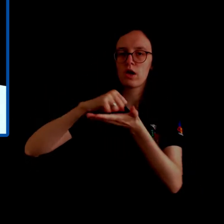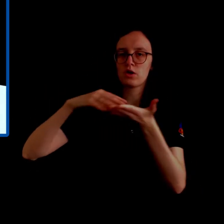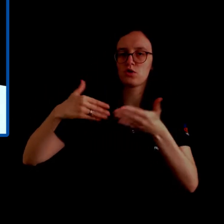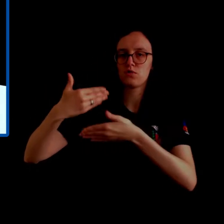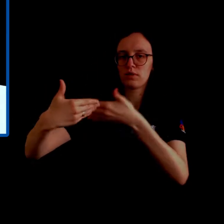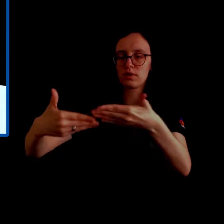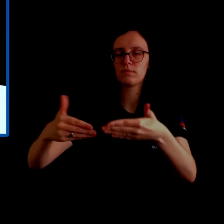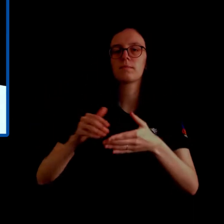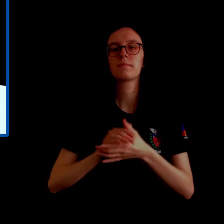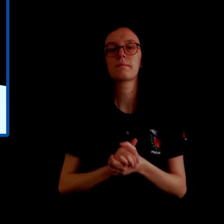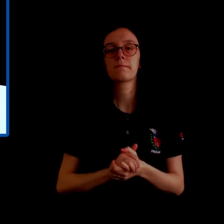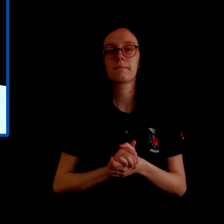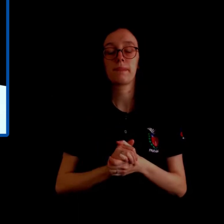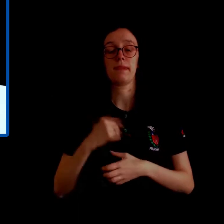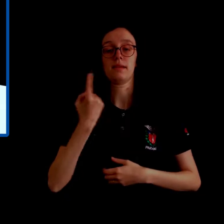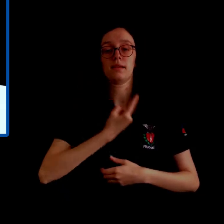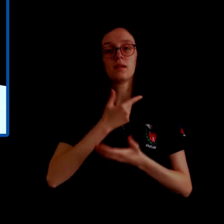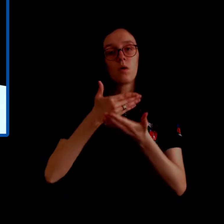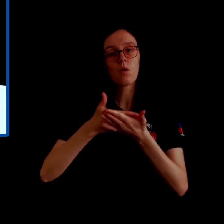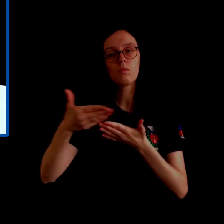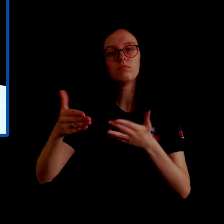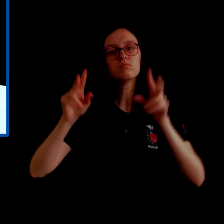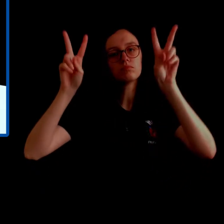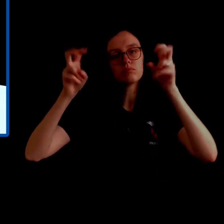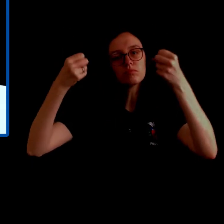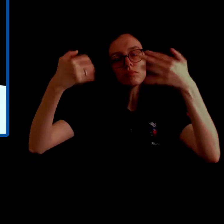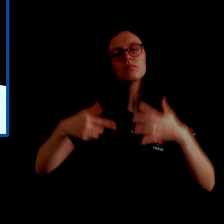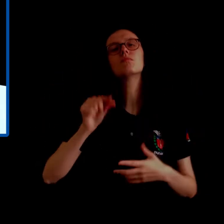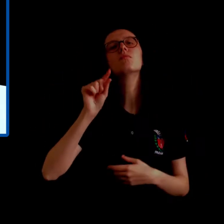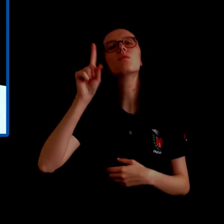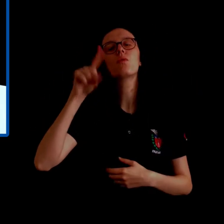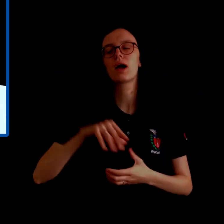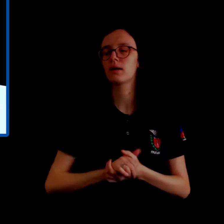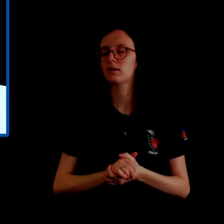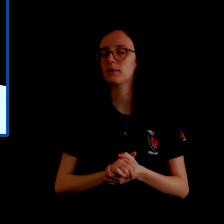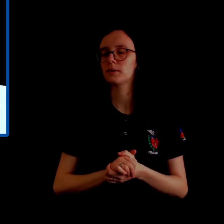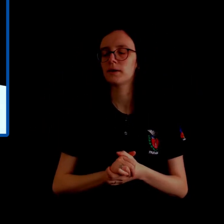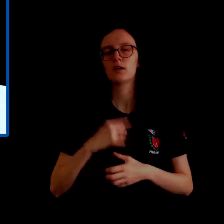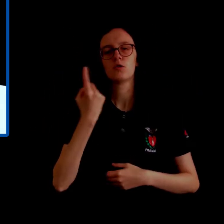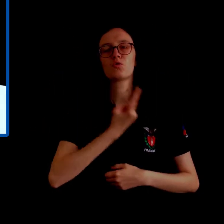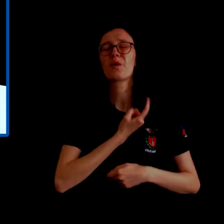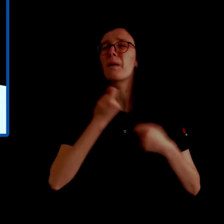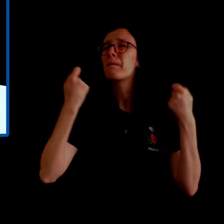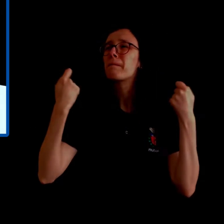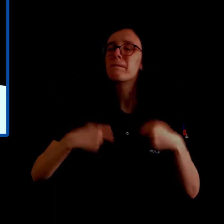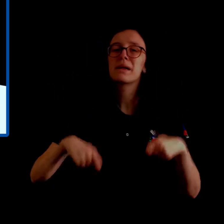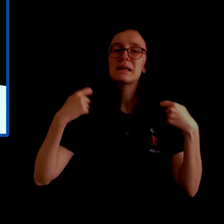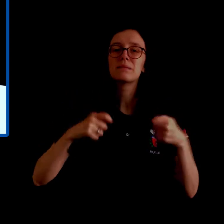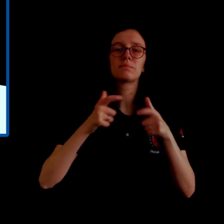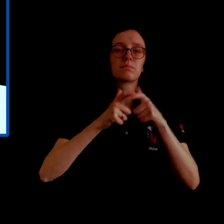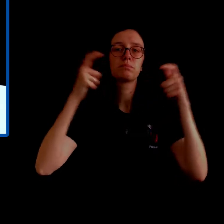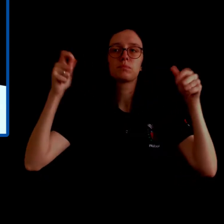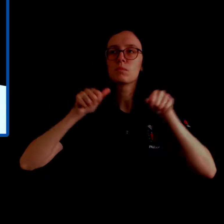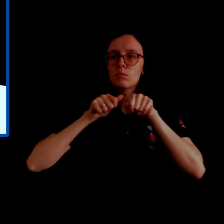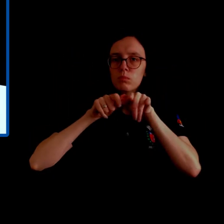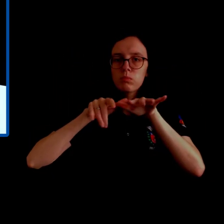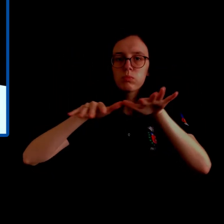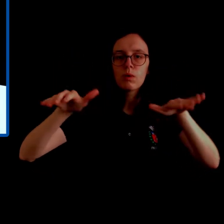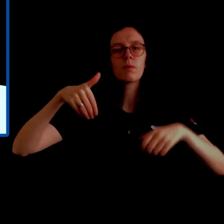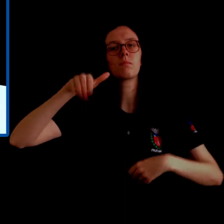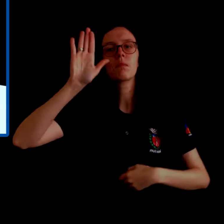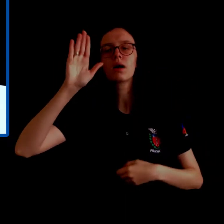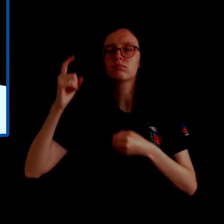que nós vamos atacar é o engajamento. Então, nós precisamos aumentar o engajamento